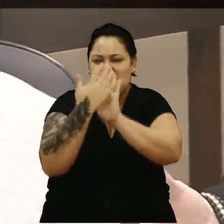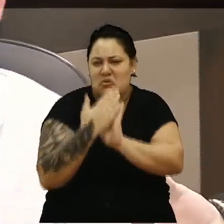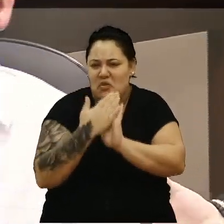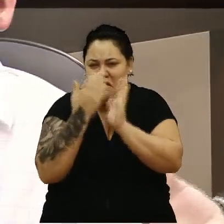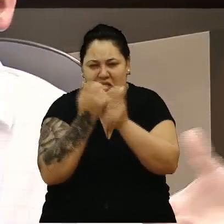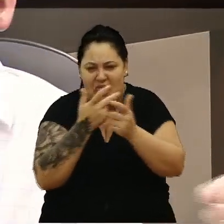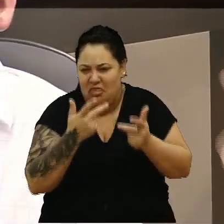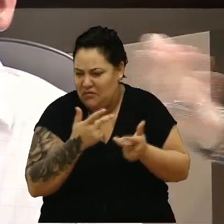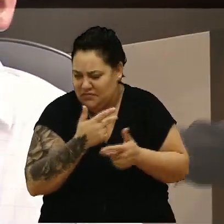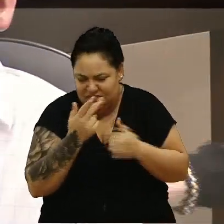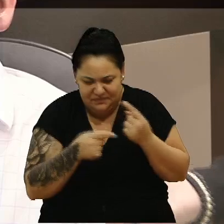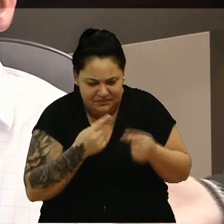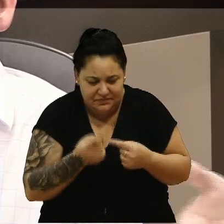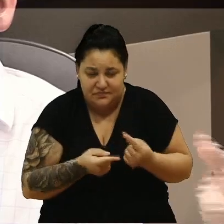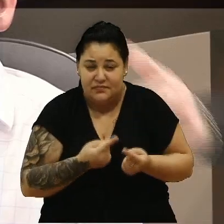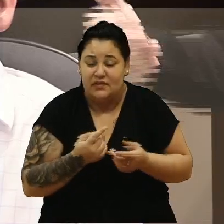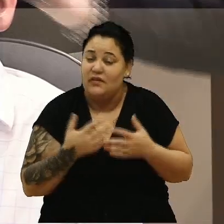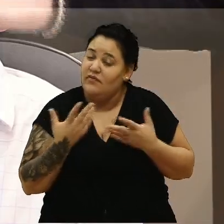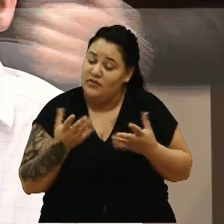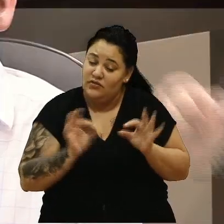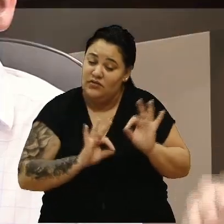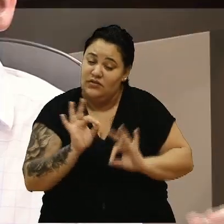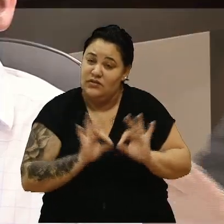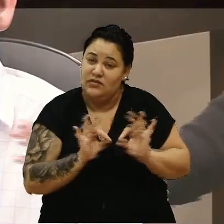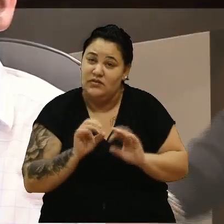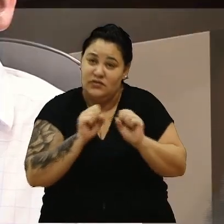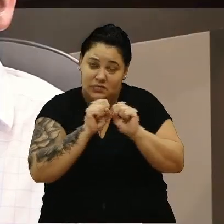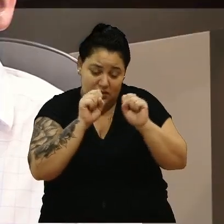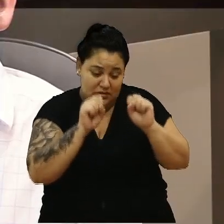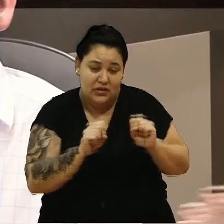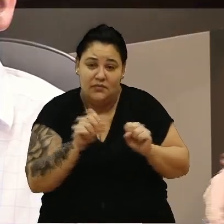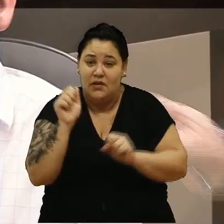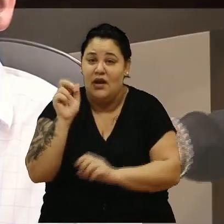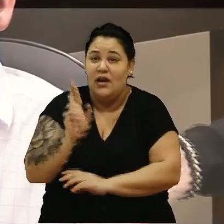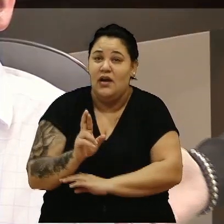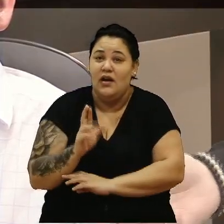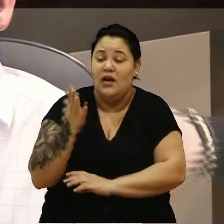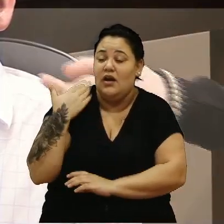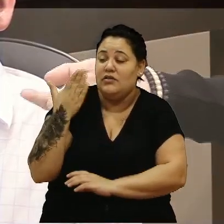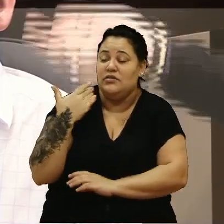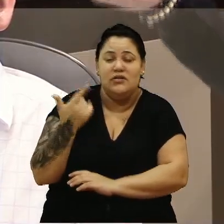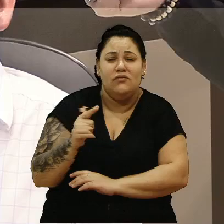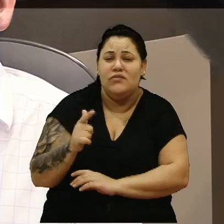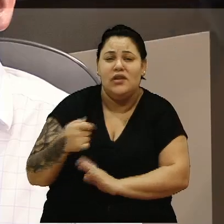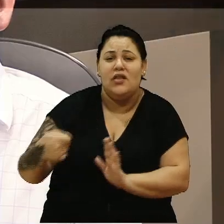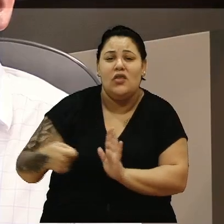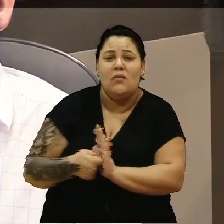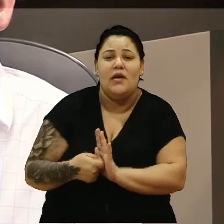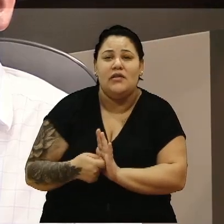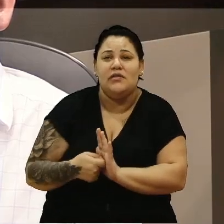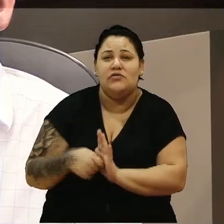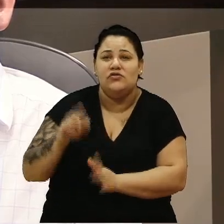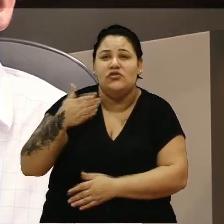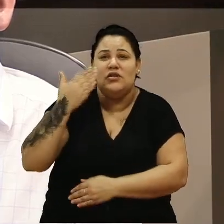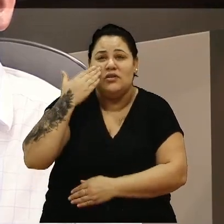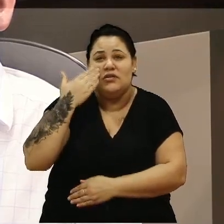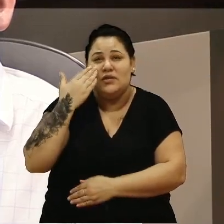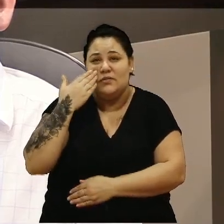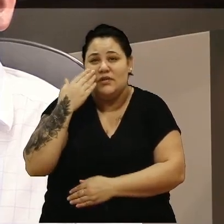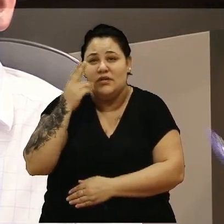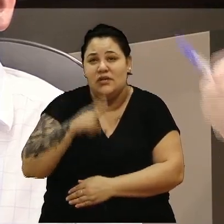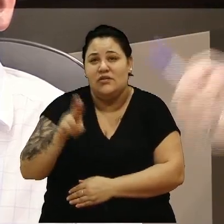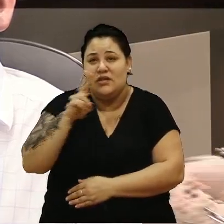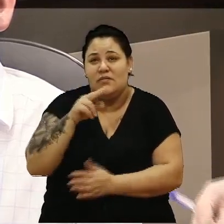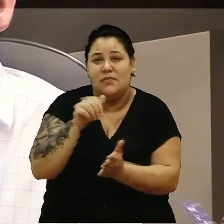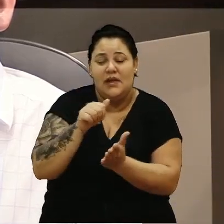Então, em vez de a gente botar um sistema, né, de ar-condicionado, por exemplo, para acabar com essa desculpa e não ter tomadas que a gente sabe que é usado para dar golpe aqui fora, então,